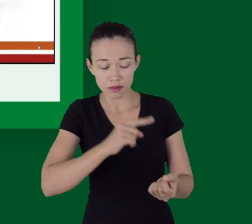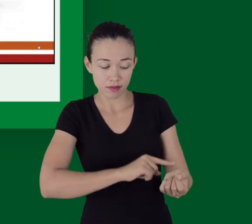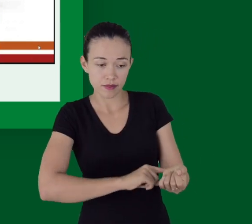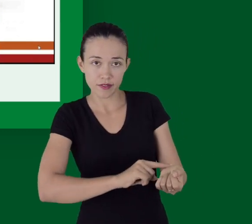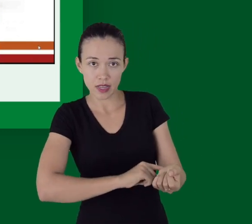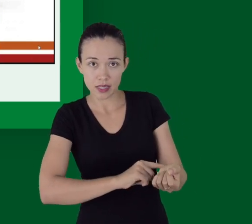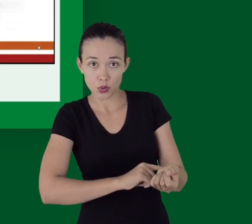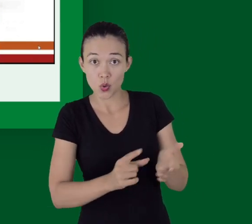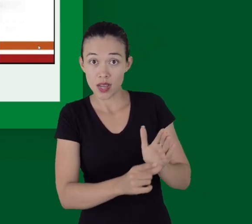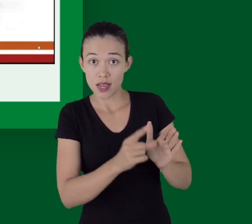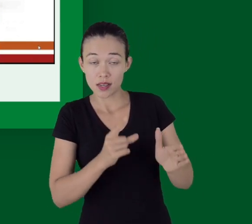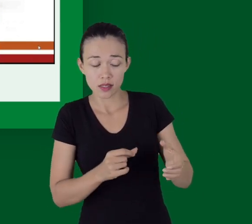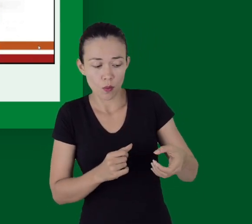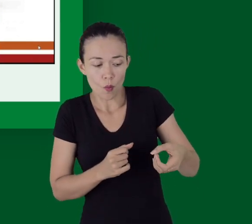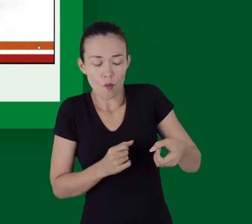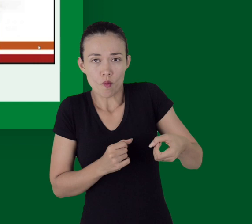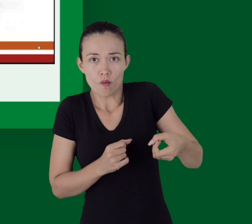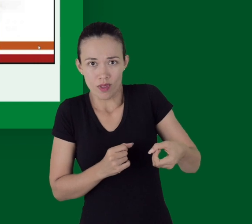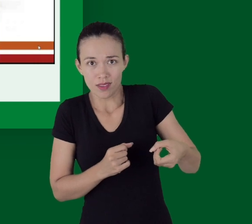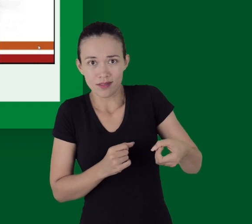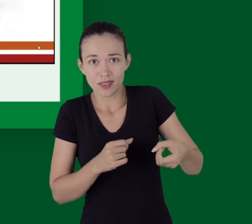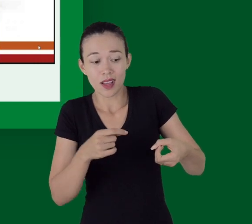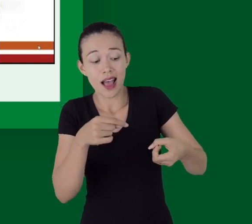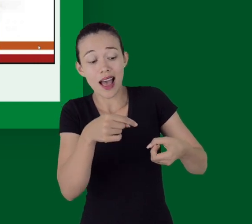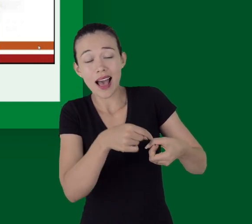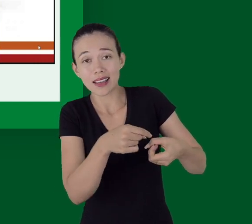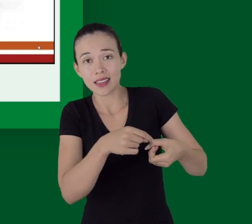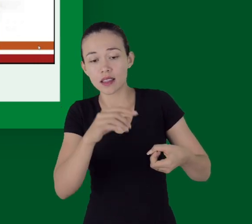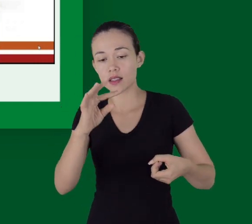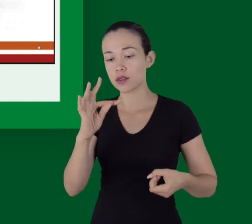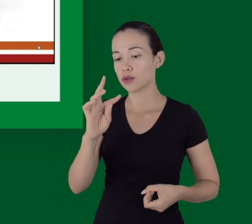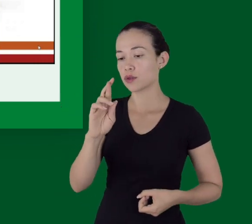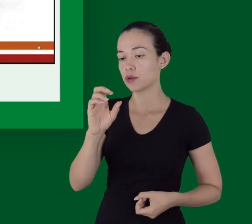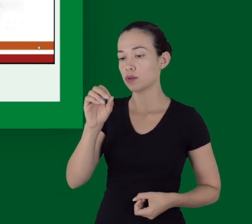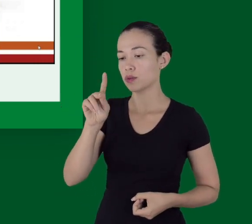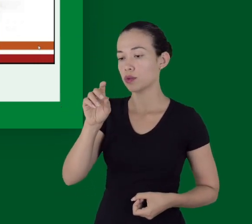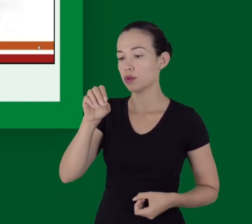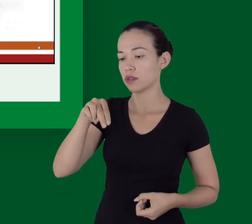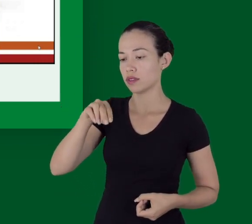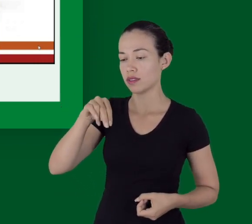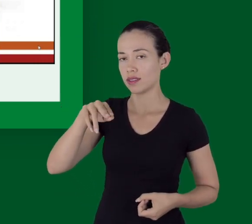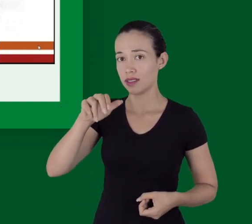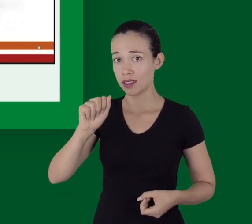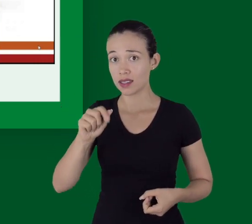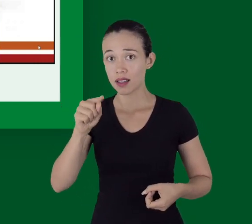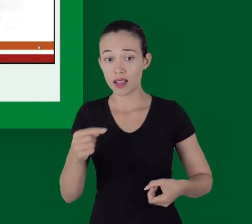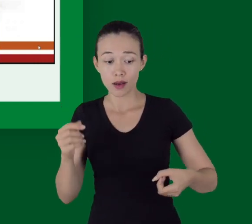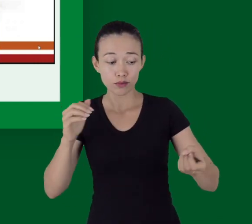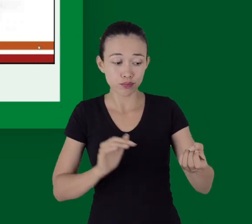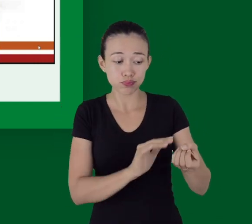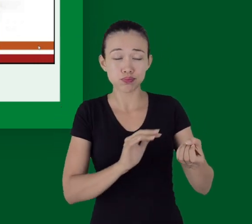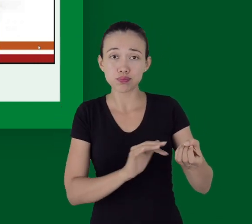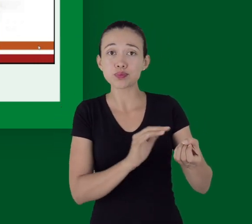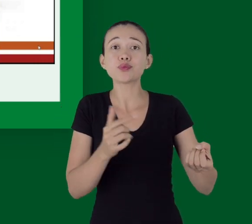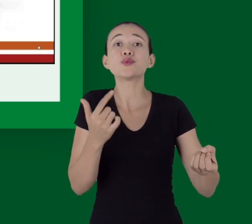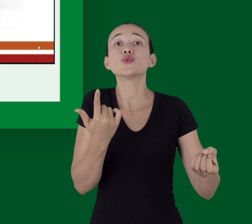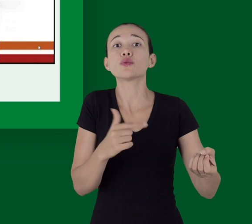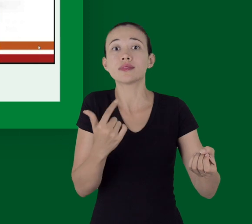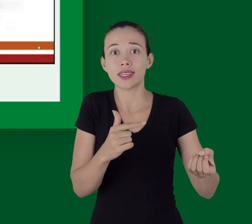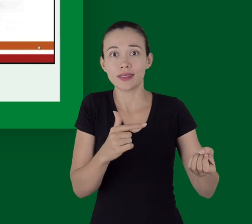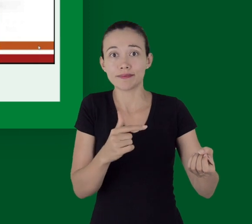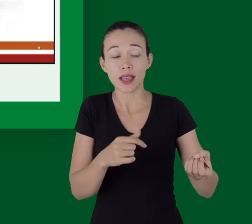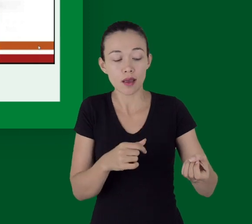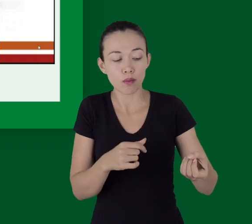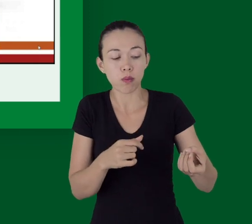outro critério, o que acontece? O vaso estava fechado. Não estava chegando troponina ali no periférico. Você abre